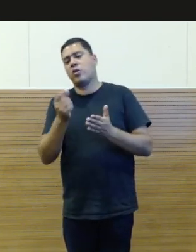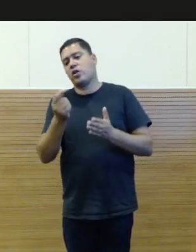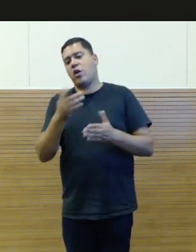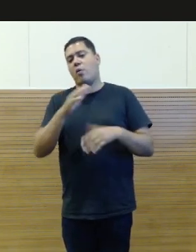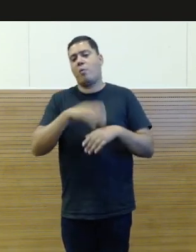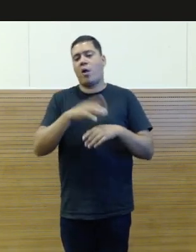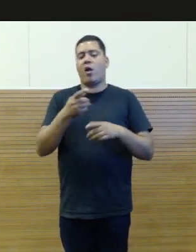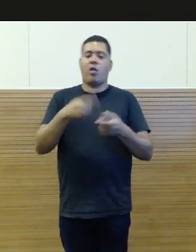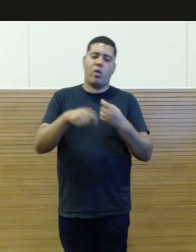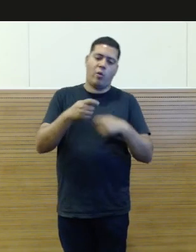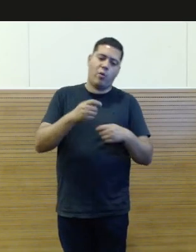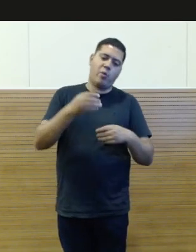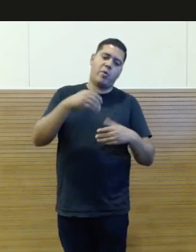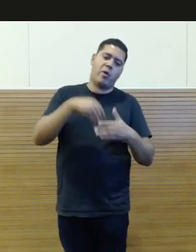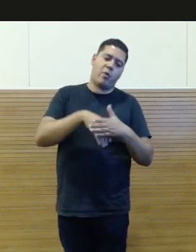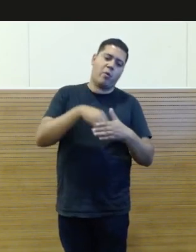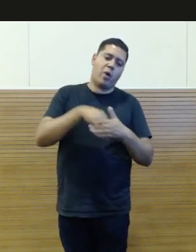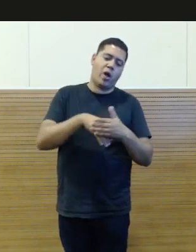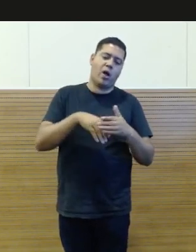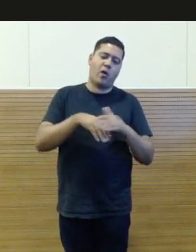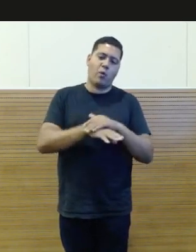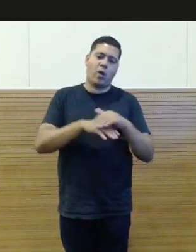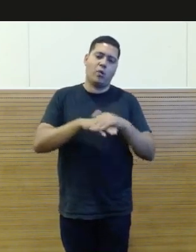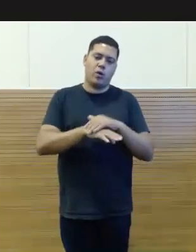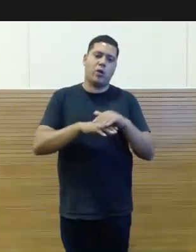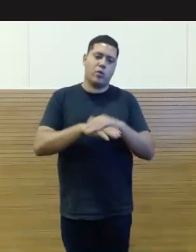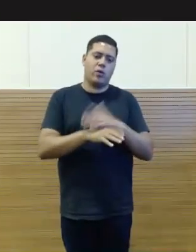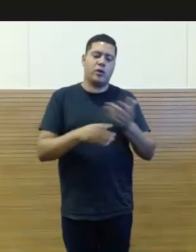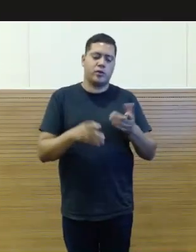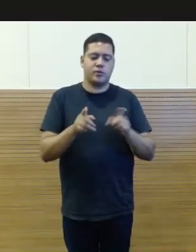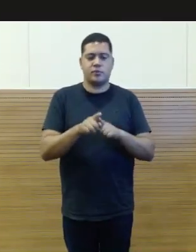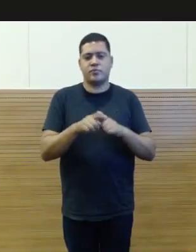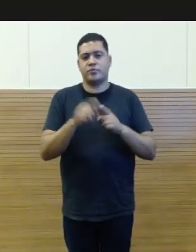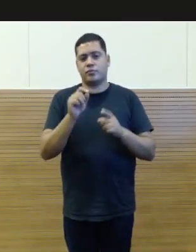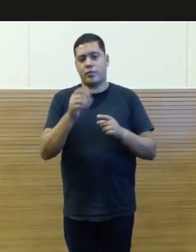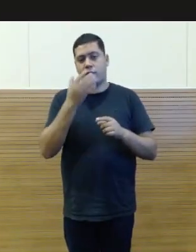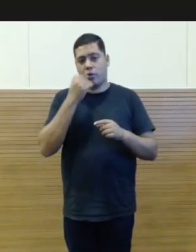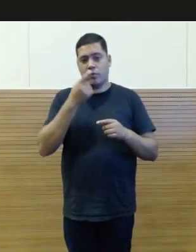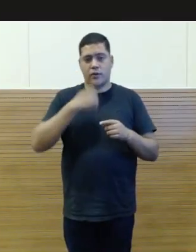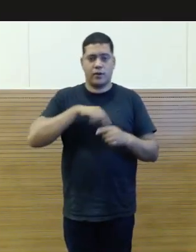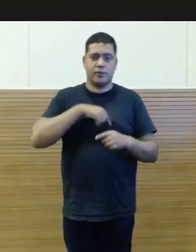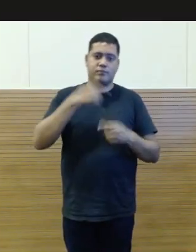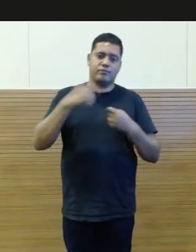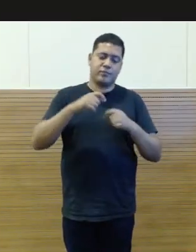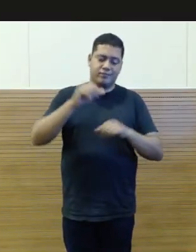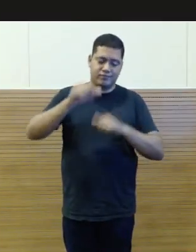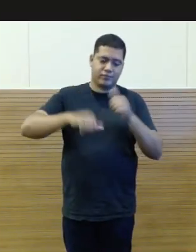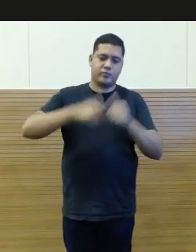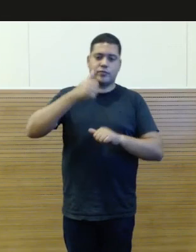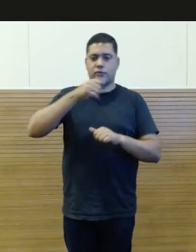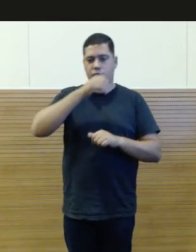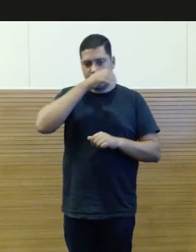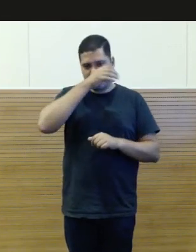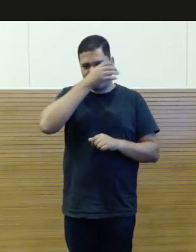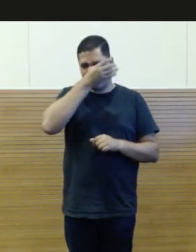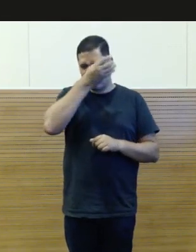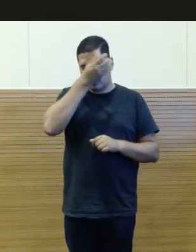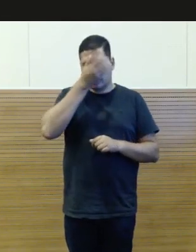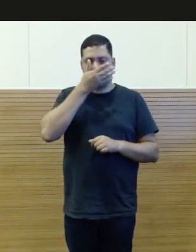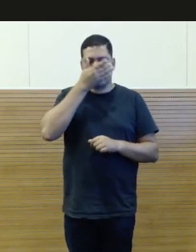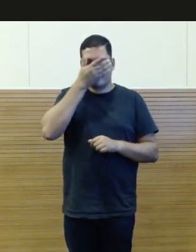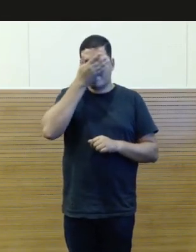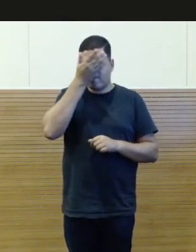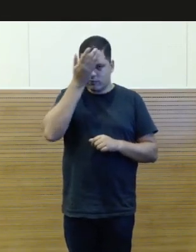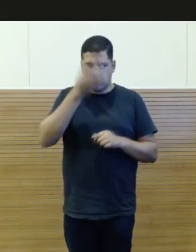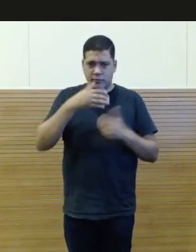nos estômagos para os alimentos que a gente realmente necessita promover. Então, aqui a gente tem uma publicação, no final eu